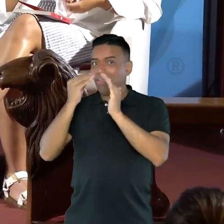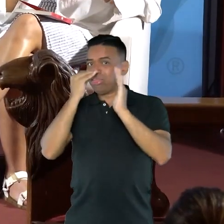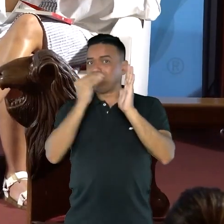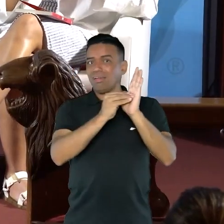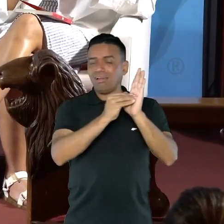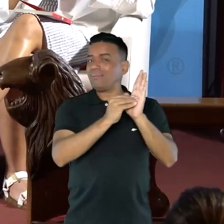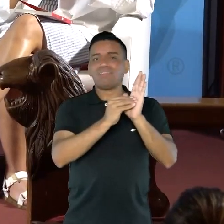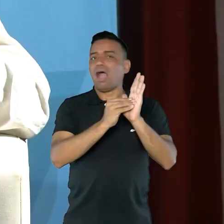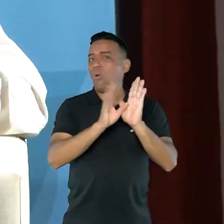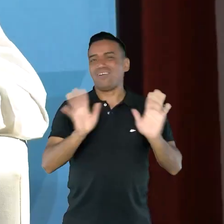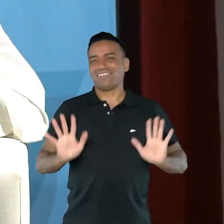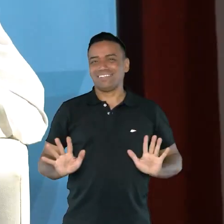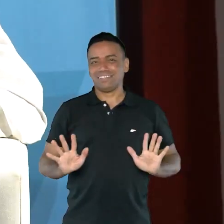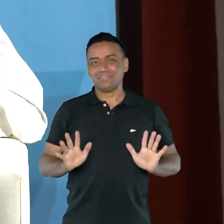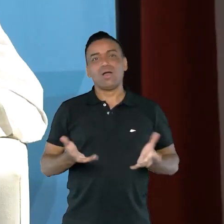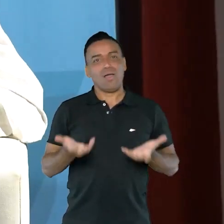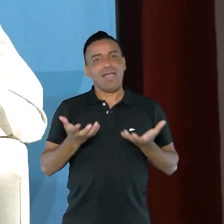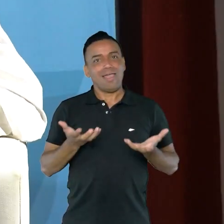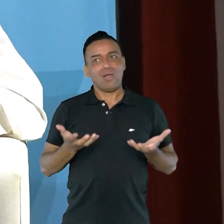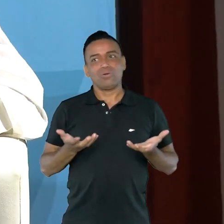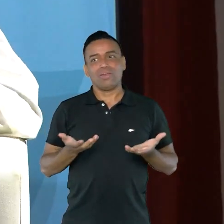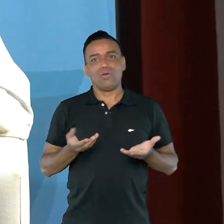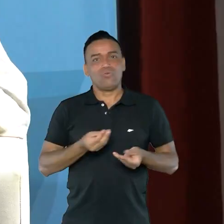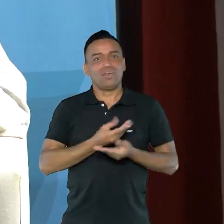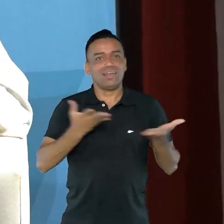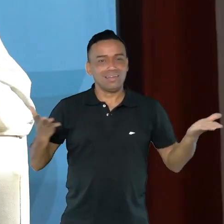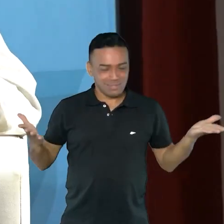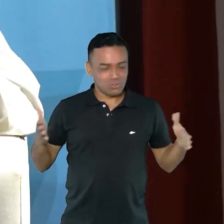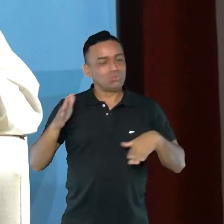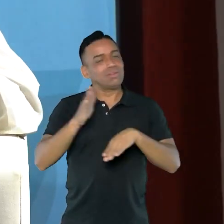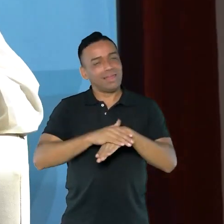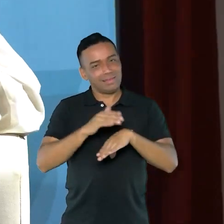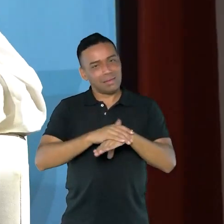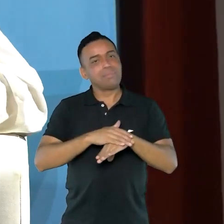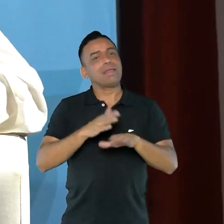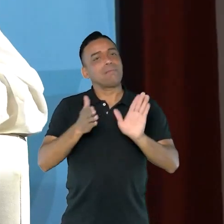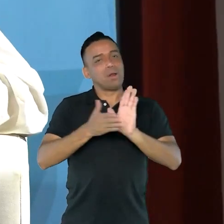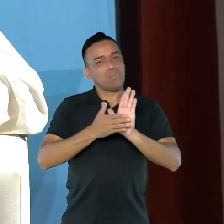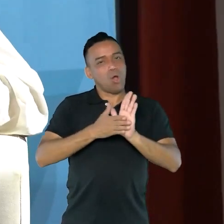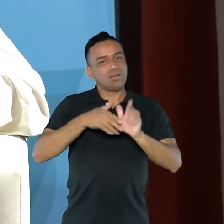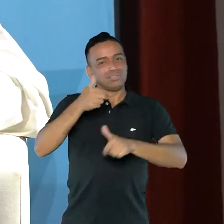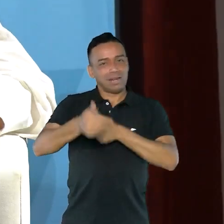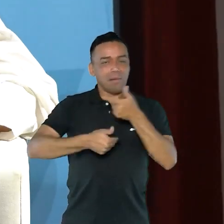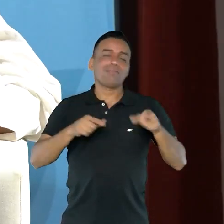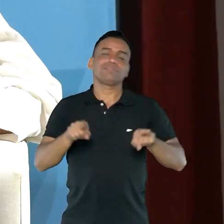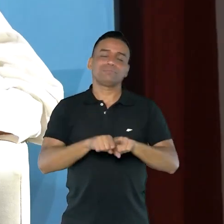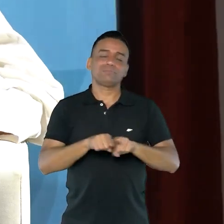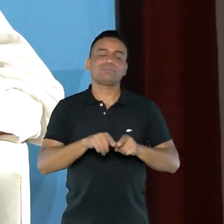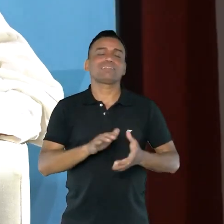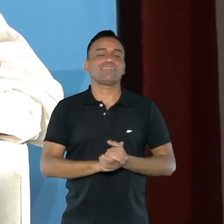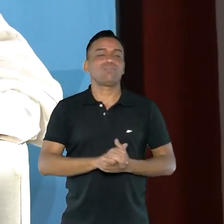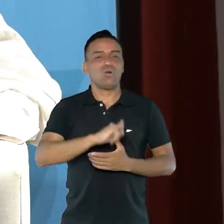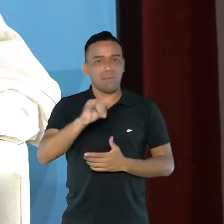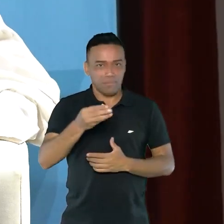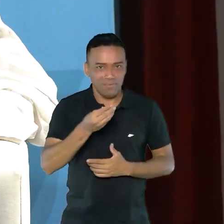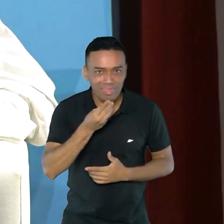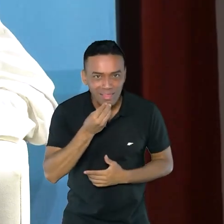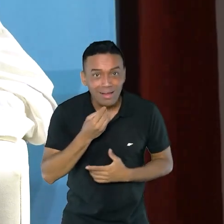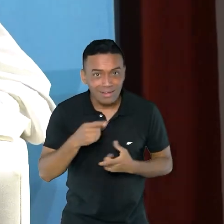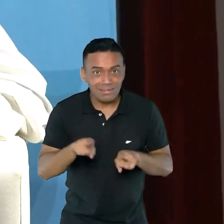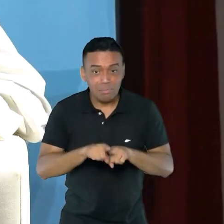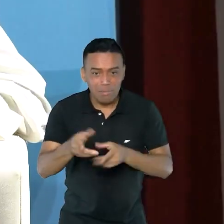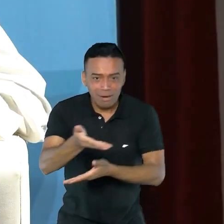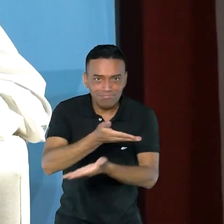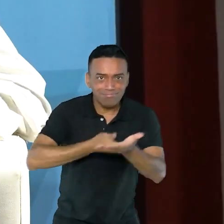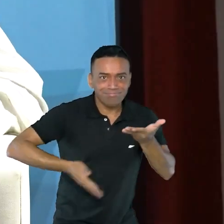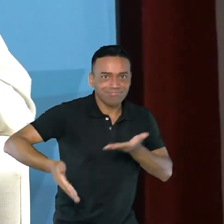isso é algo que eu busco trazer no meu trabalho também, né? E aí eu vou aproveitar para partilhar